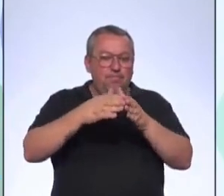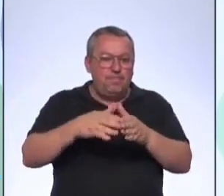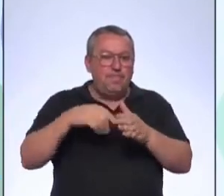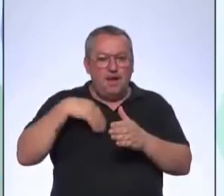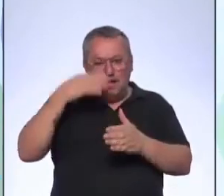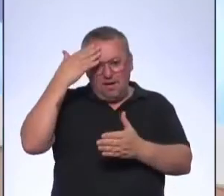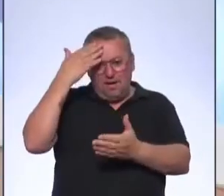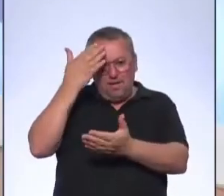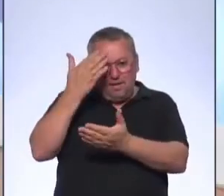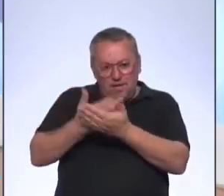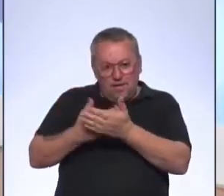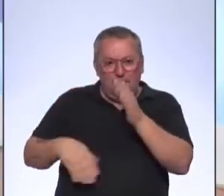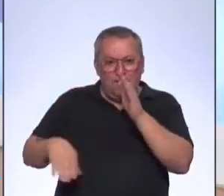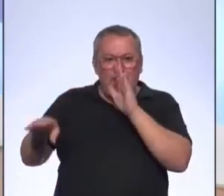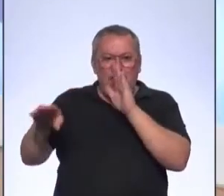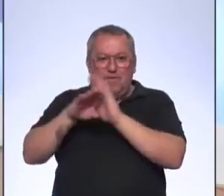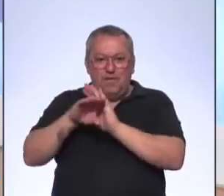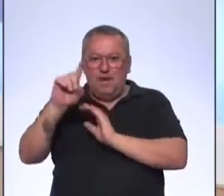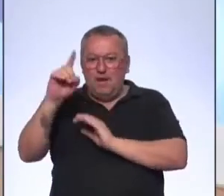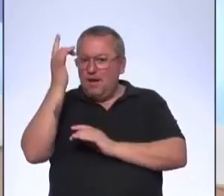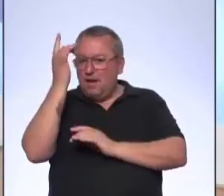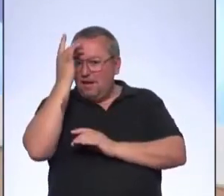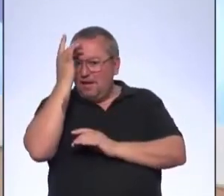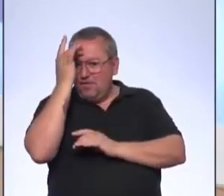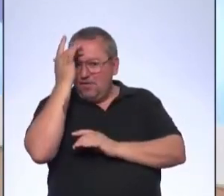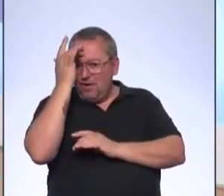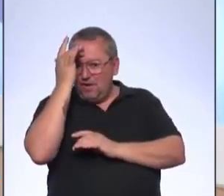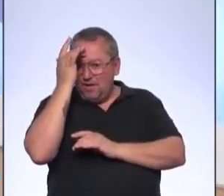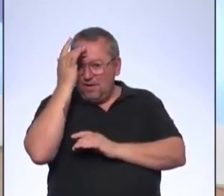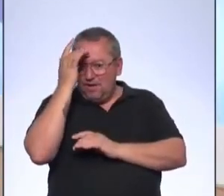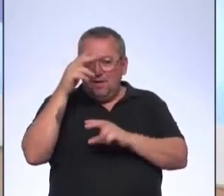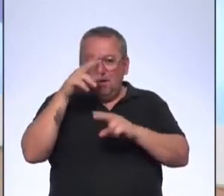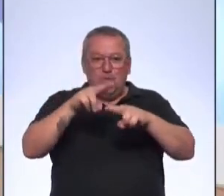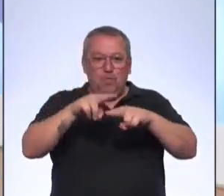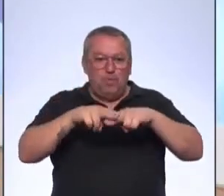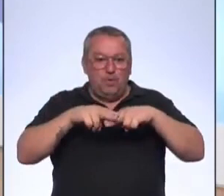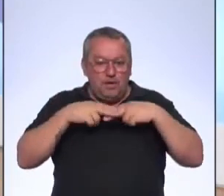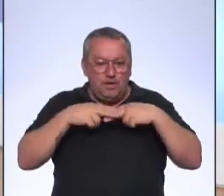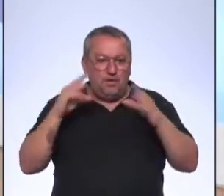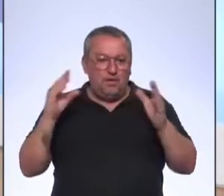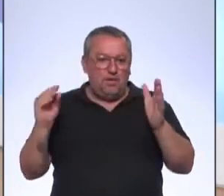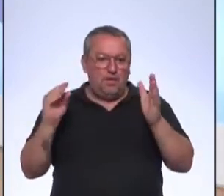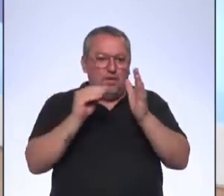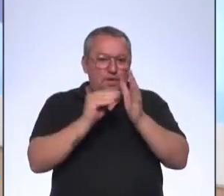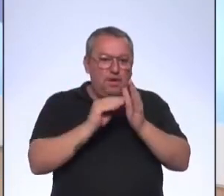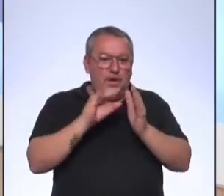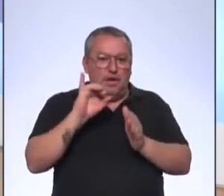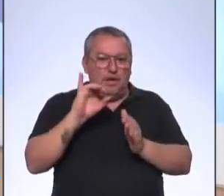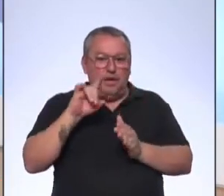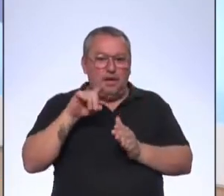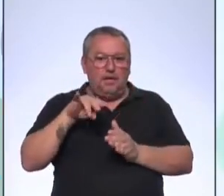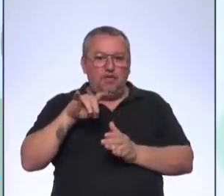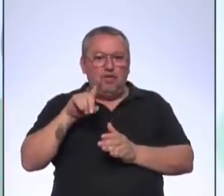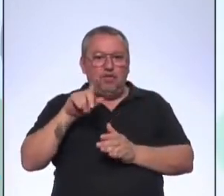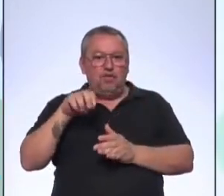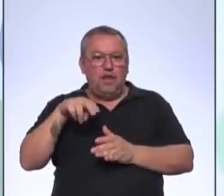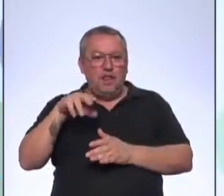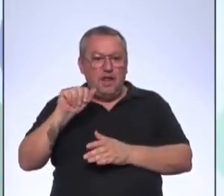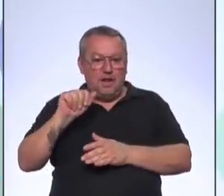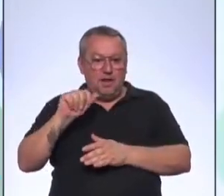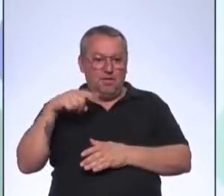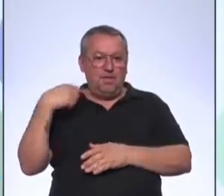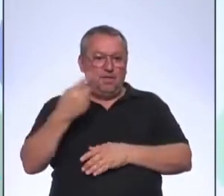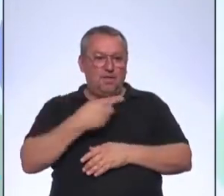Janaína, que estavam chegando nas Índias. Por essa razão, eles colocaram o nome daqueles povos de indígenas, mas nós